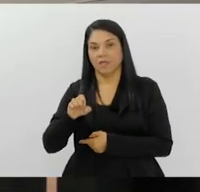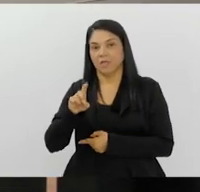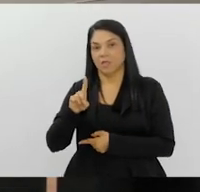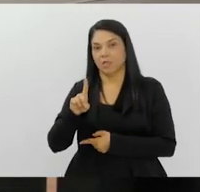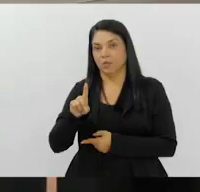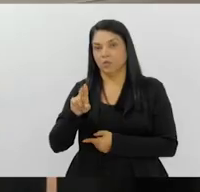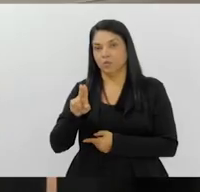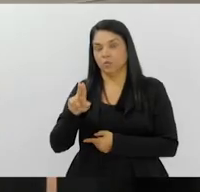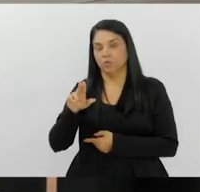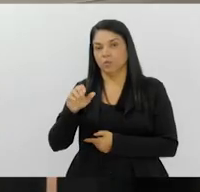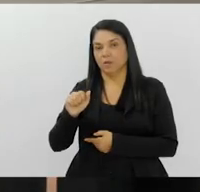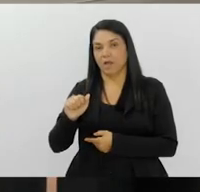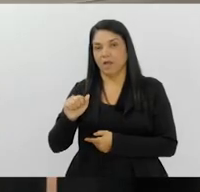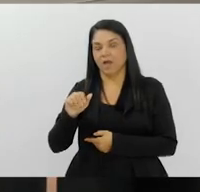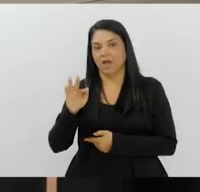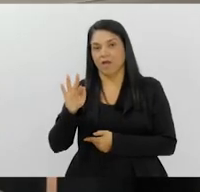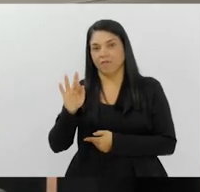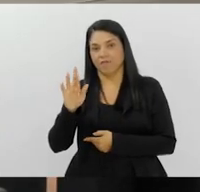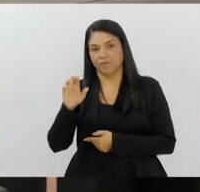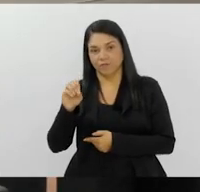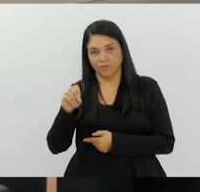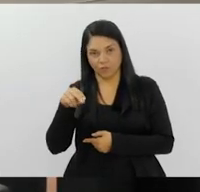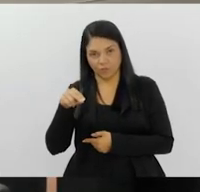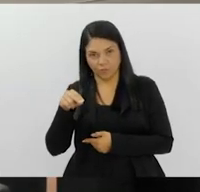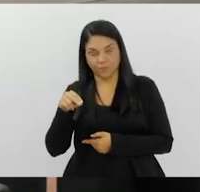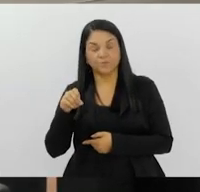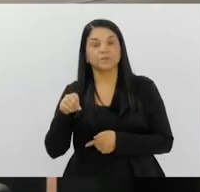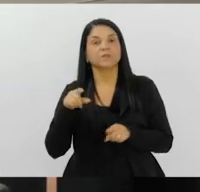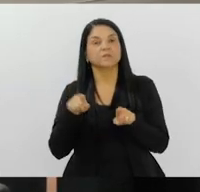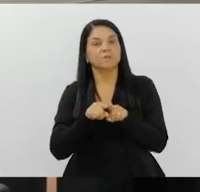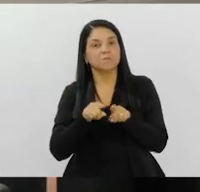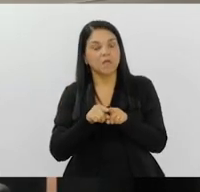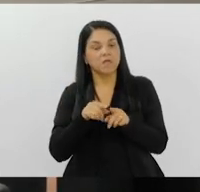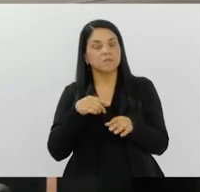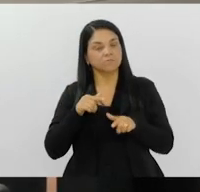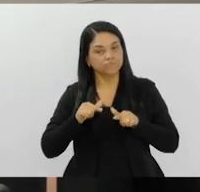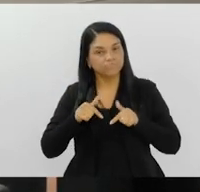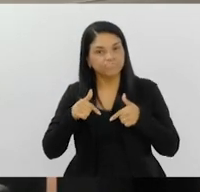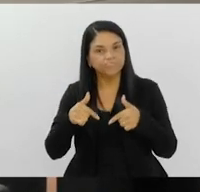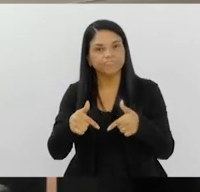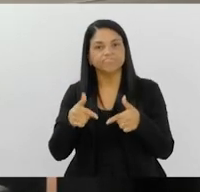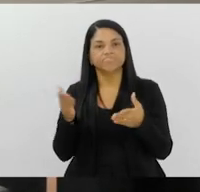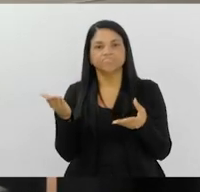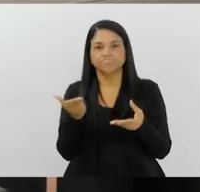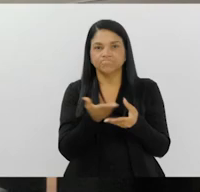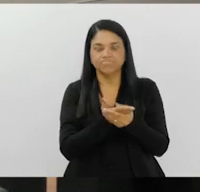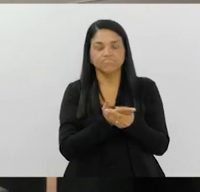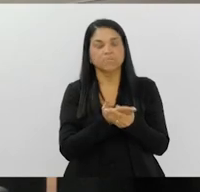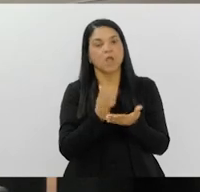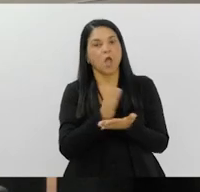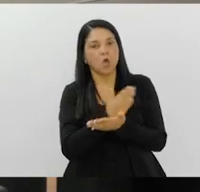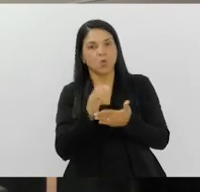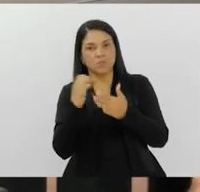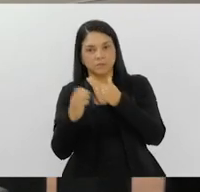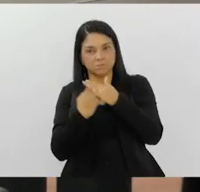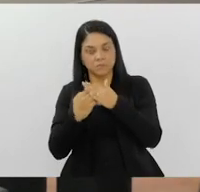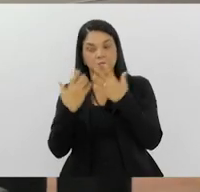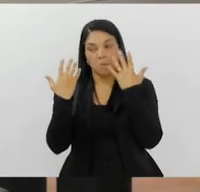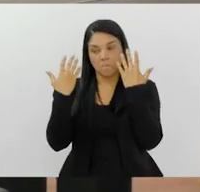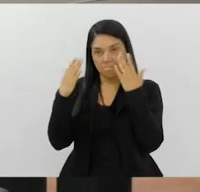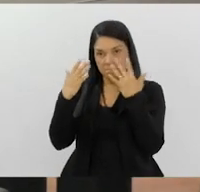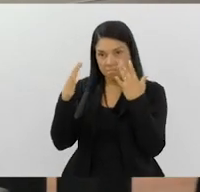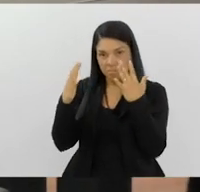estado nesse debate e nós temos entrado com algumas ações com algumas empresas aí eu parabenizo a questão